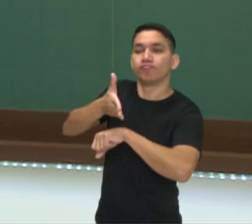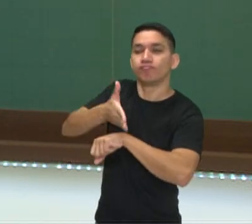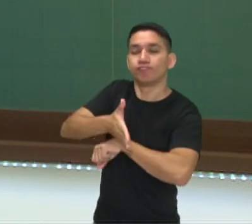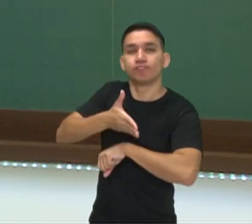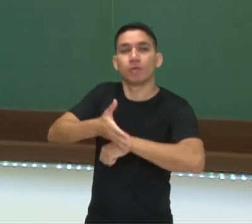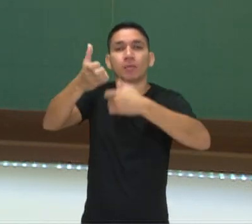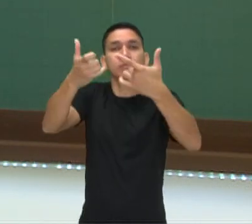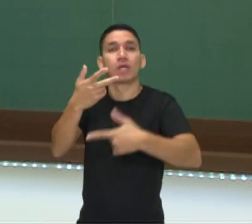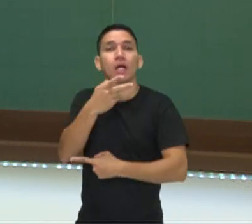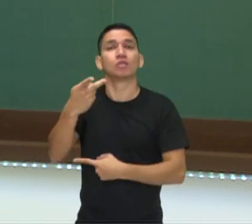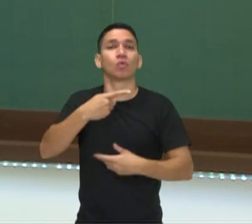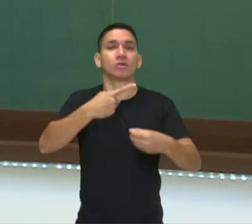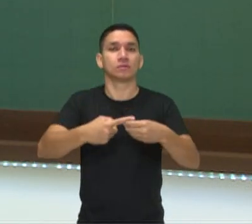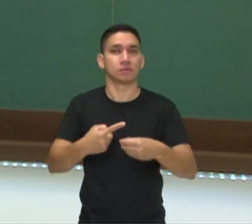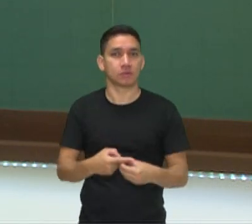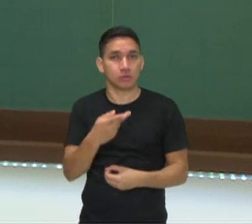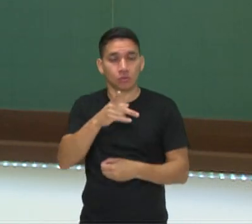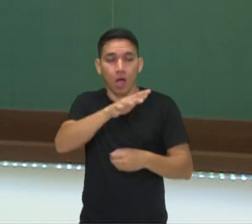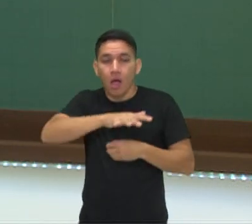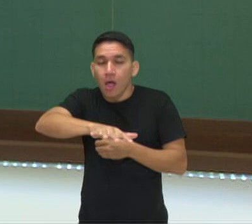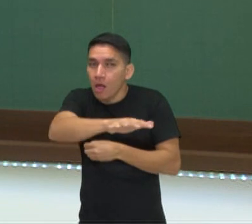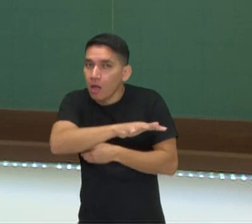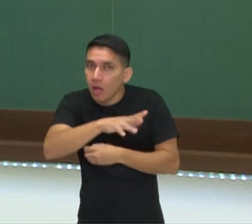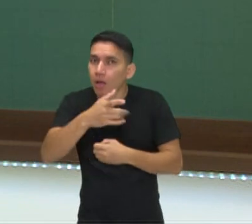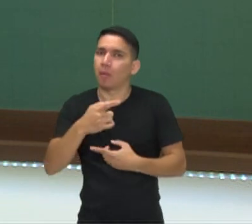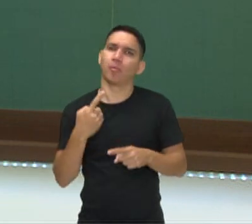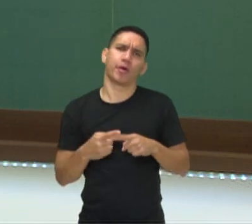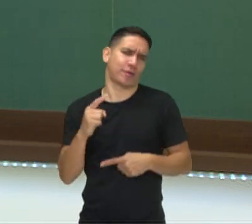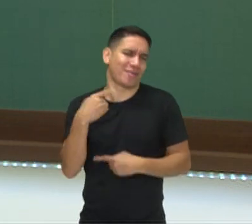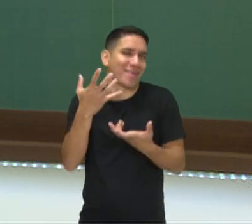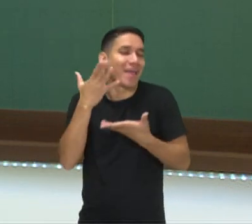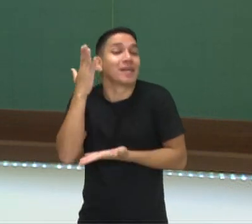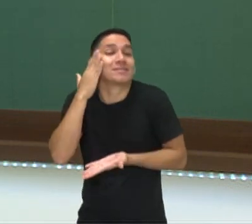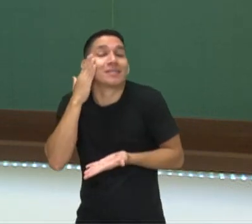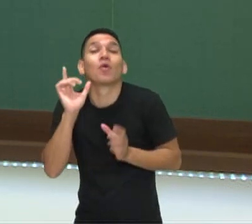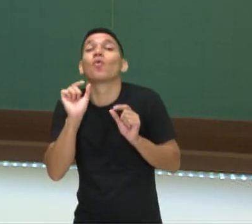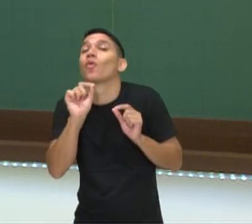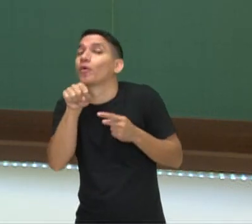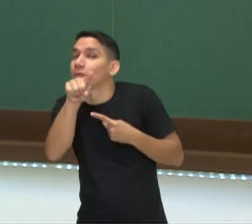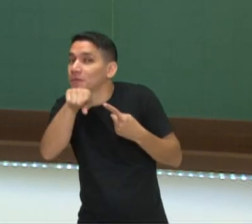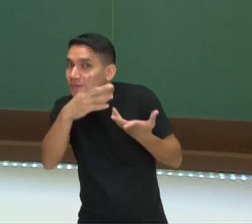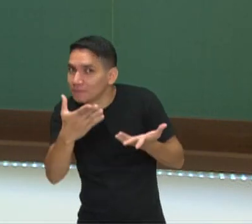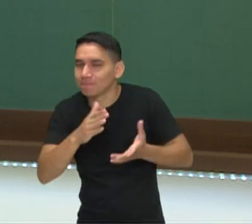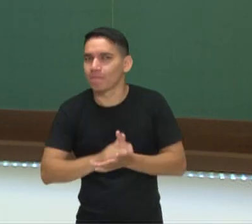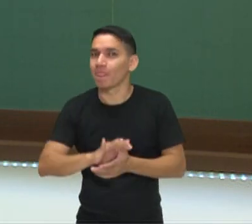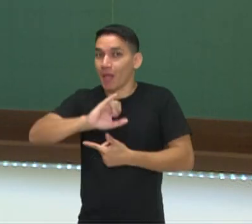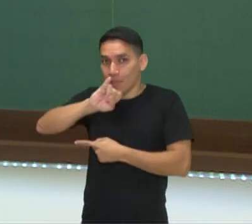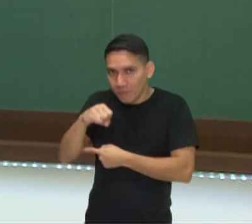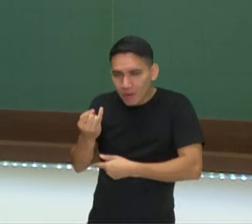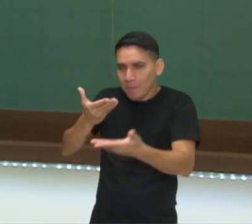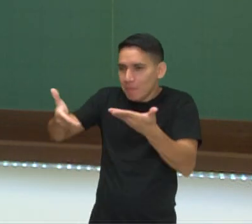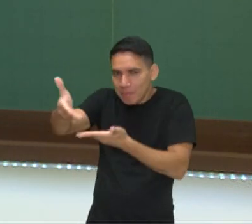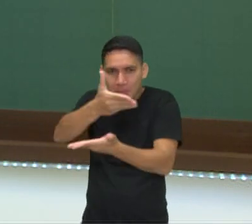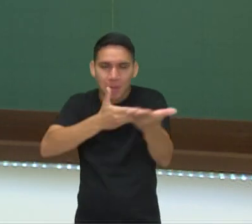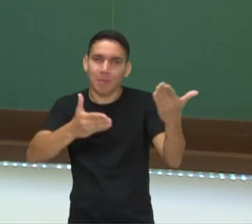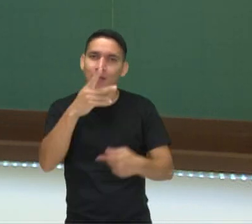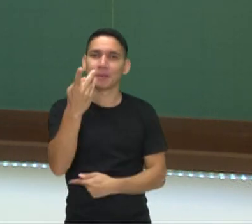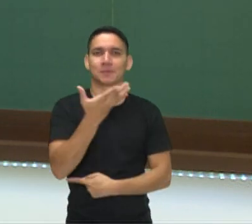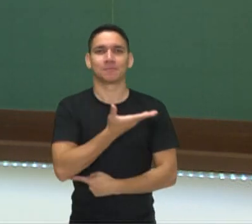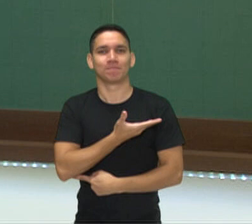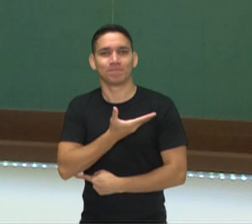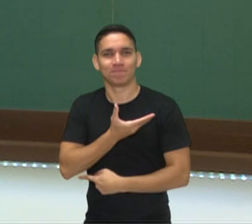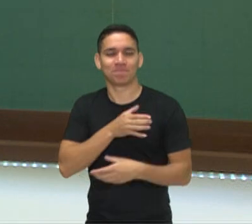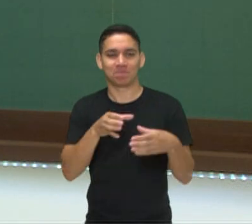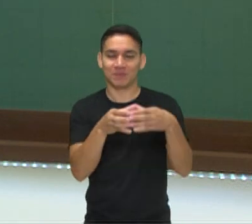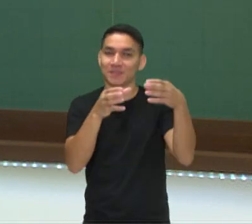ir na sua cidade, na sua região. Afinal de contas, a gente quer conhecer, saber quem são vocês. Aproveita para socializar com os seus colegas